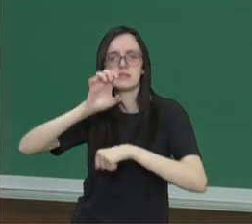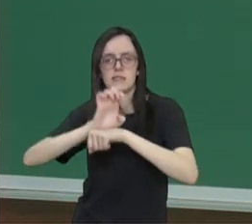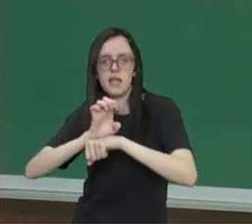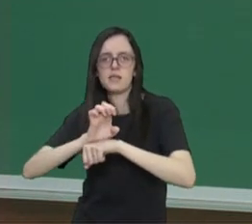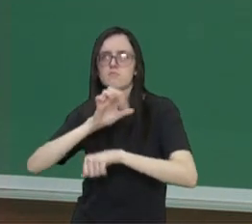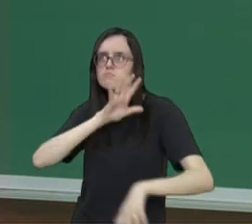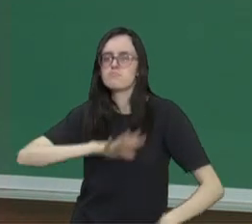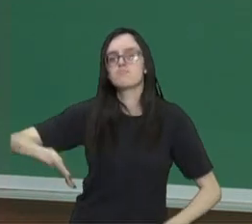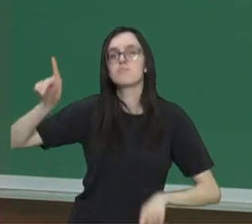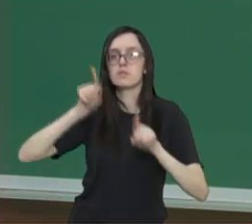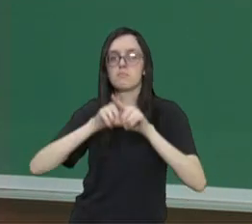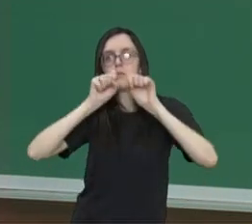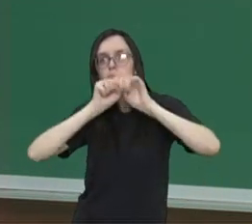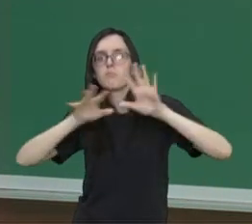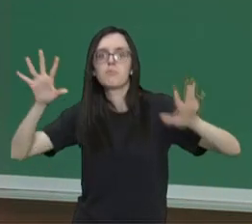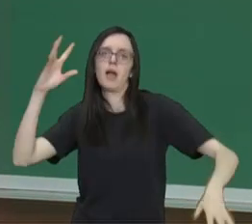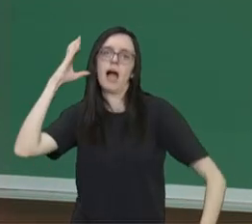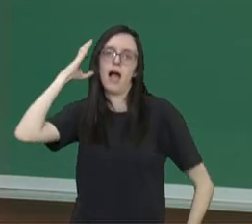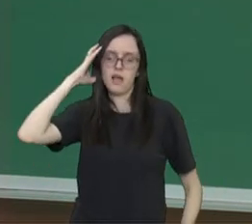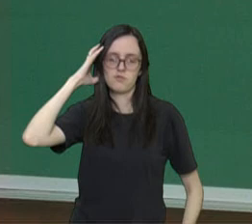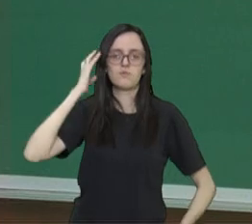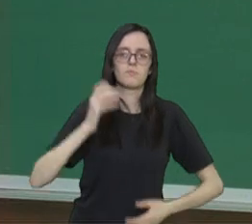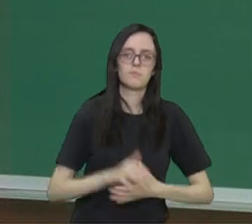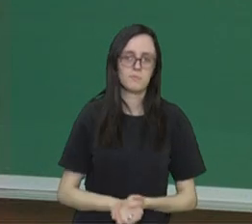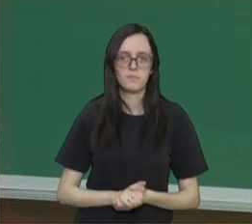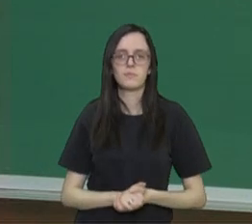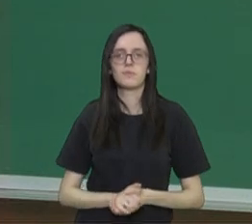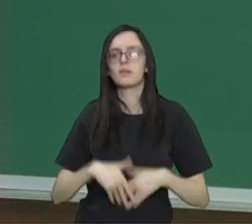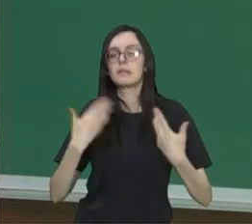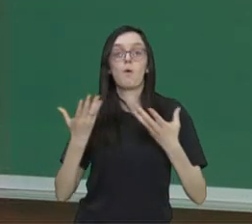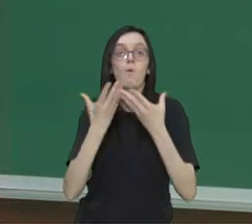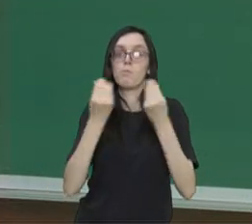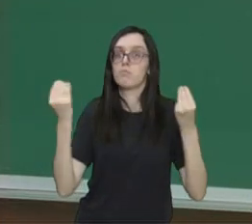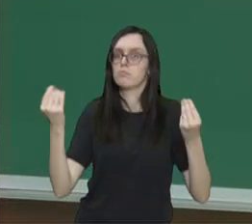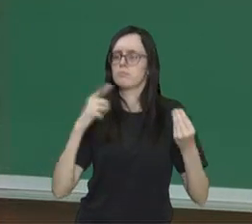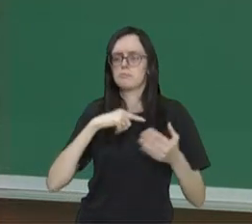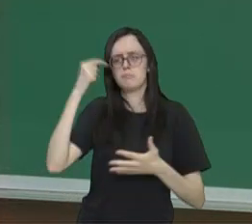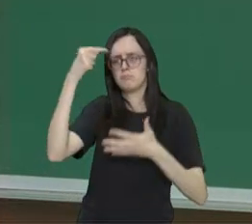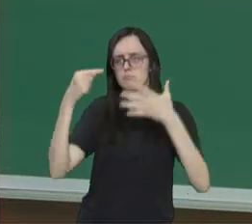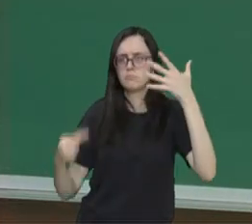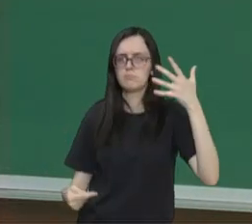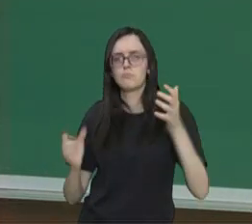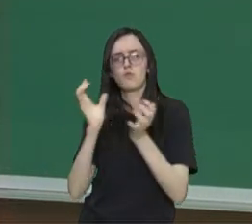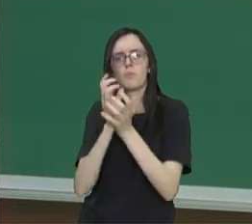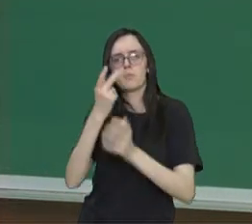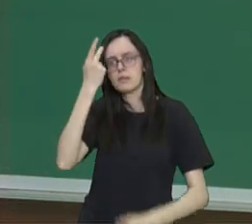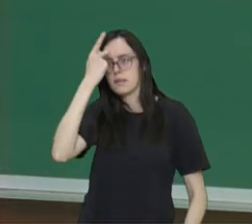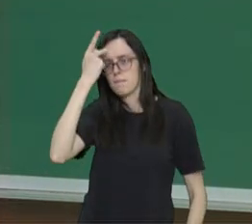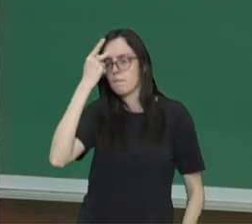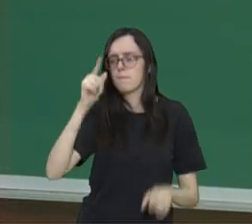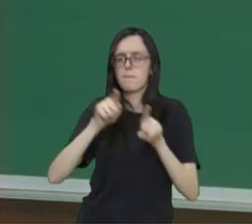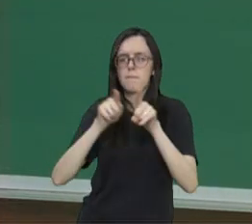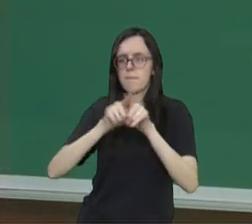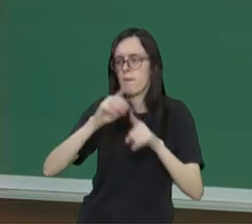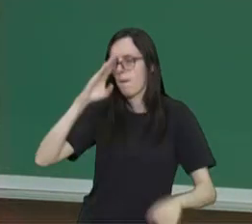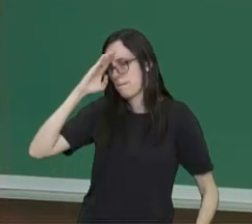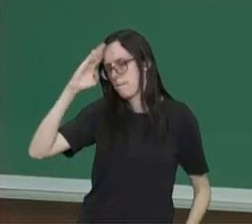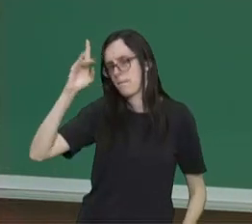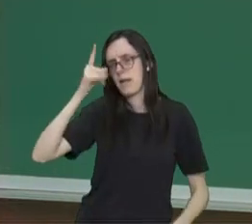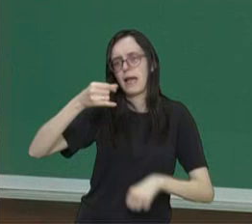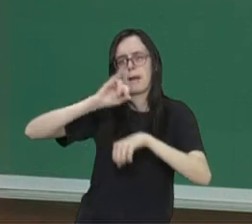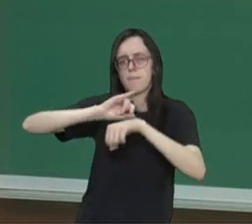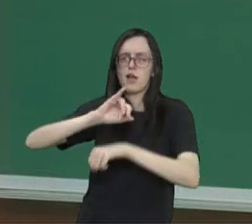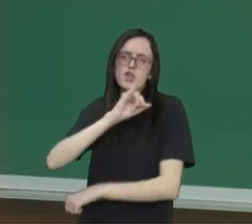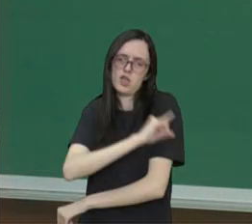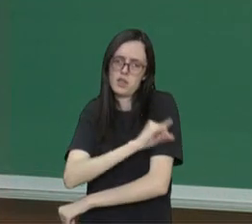ser transmitidos também pelo rádio. E aí, grande destaque para clubes de São Paulo e principalmente da capital, do